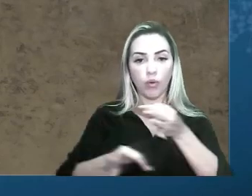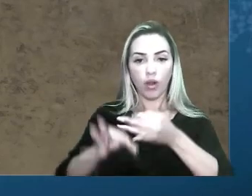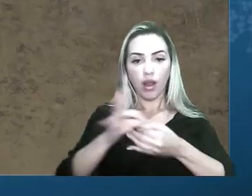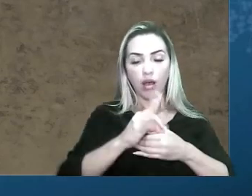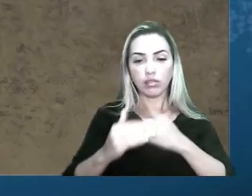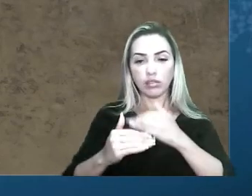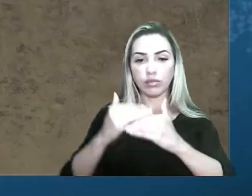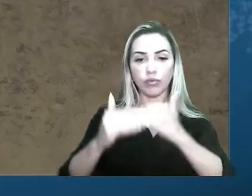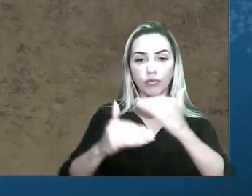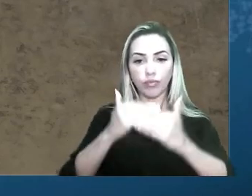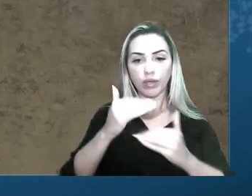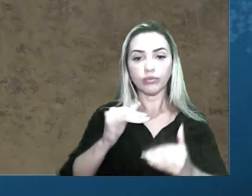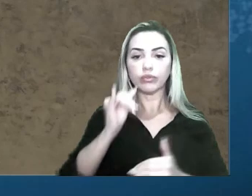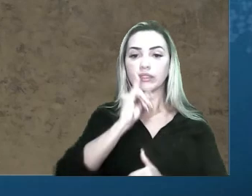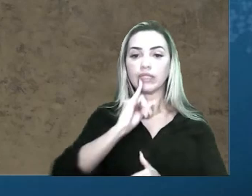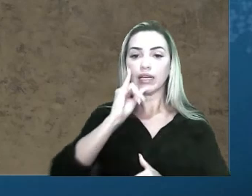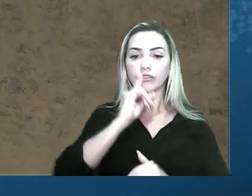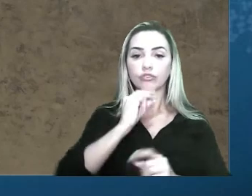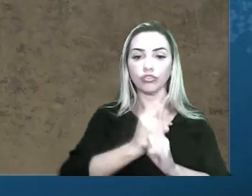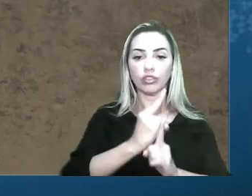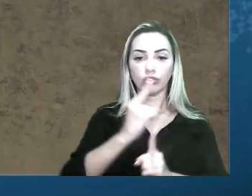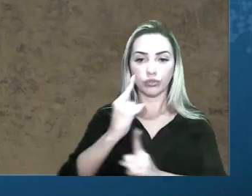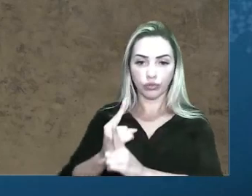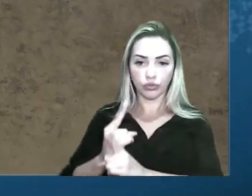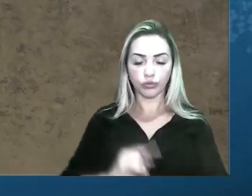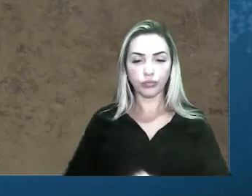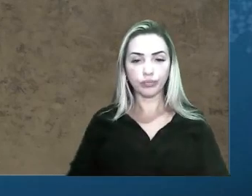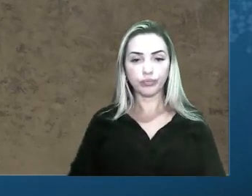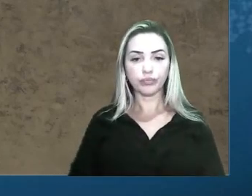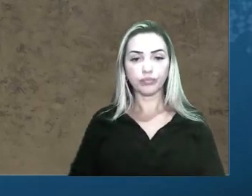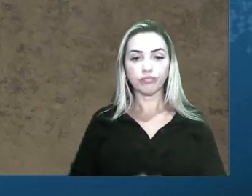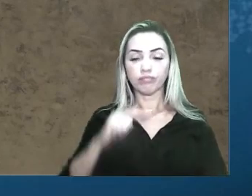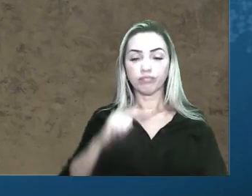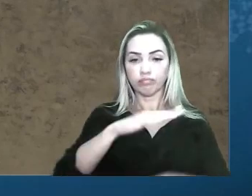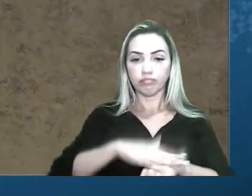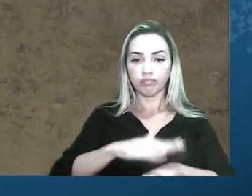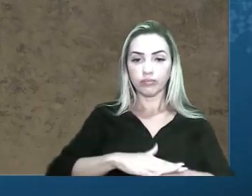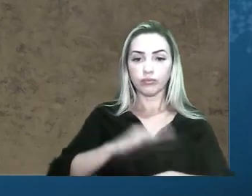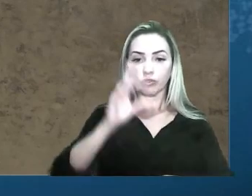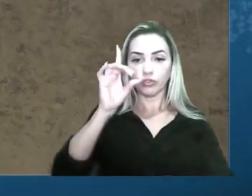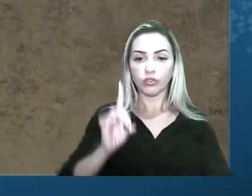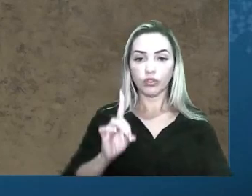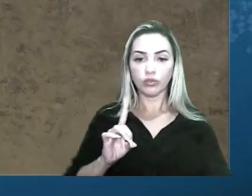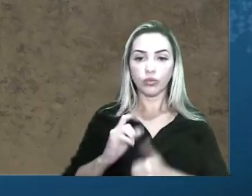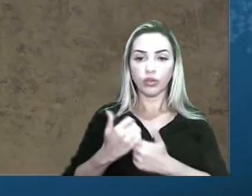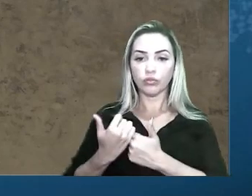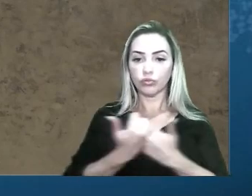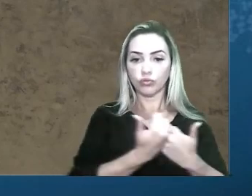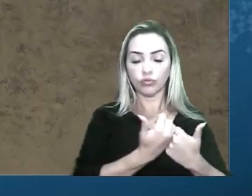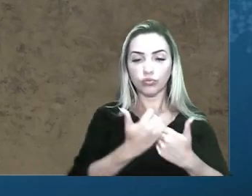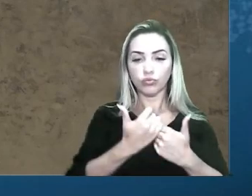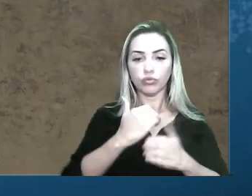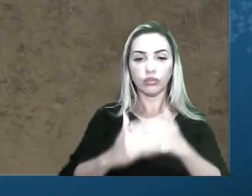de testes diagnósticos. Foi diretor adjunto de desenvolvimento tecnológico,